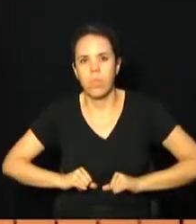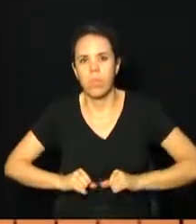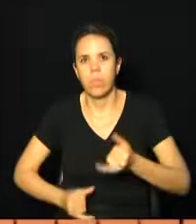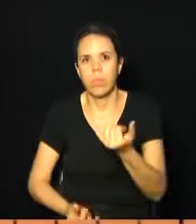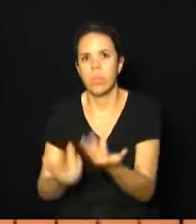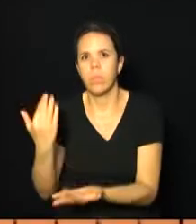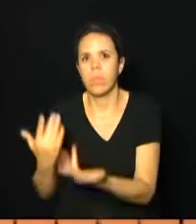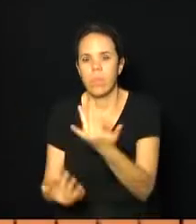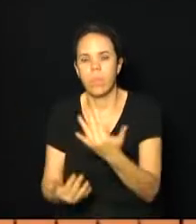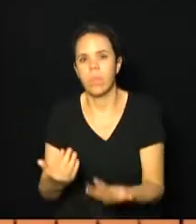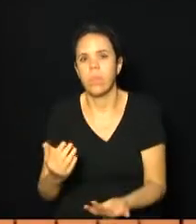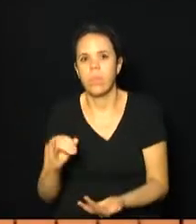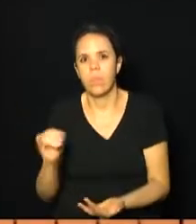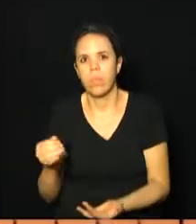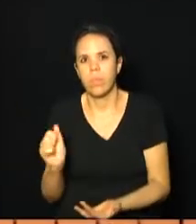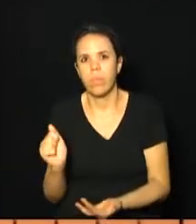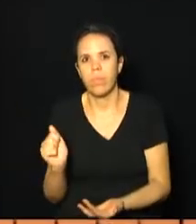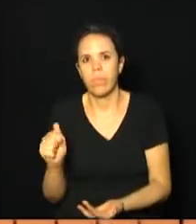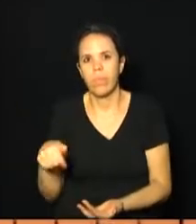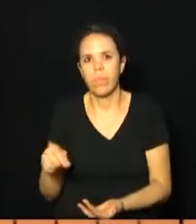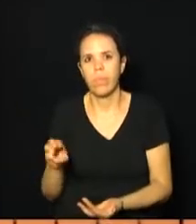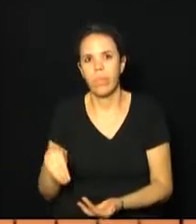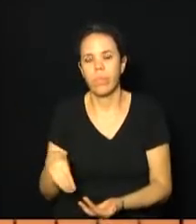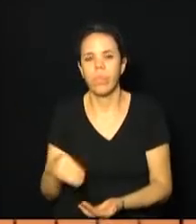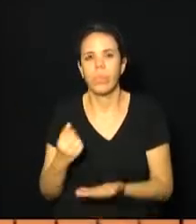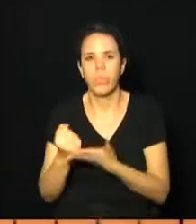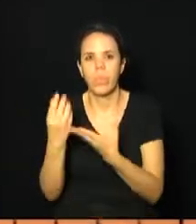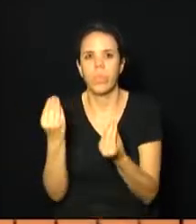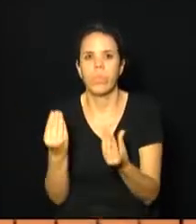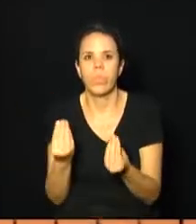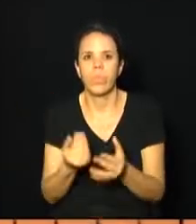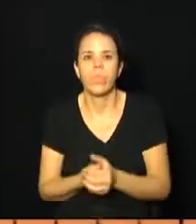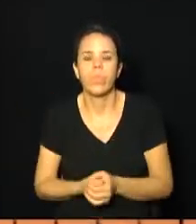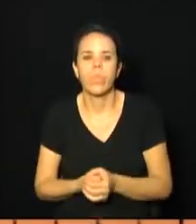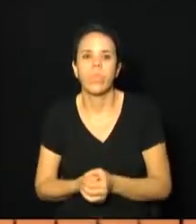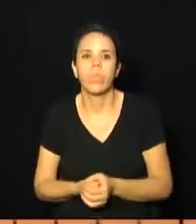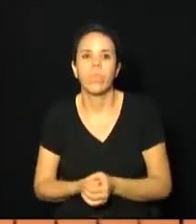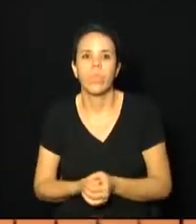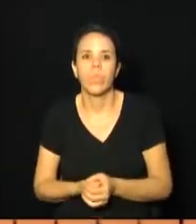Souzas e Joaquim Egídio, até o pessoal de Joaquim Egídio ajudou muito,